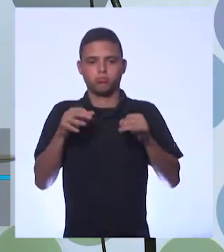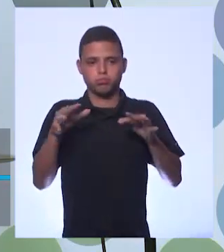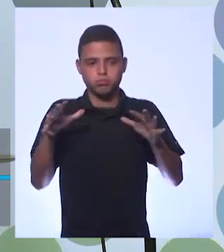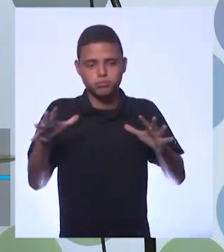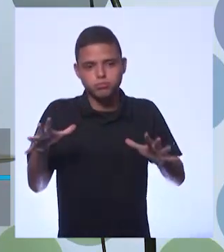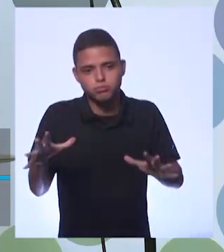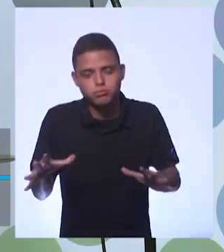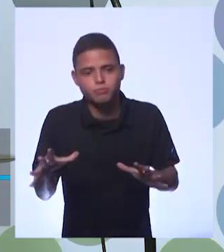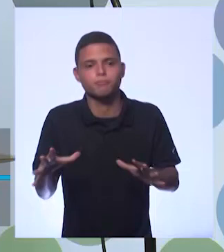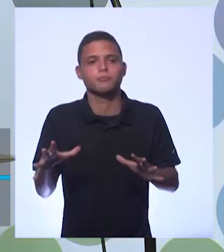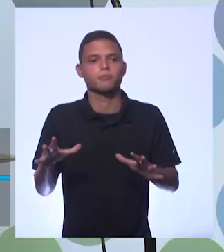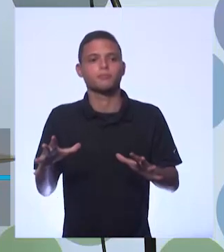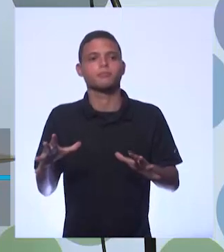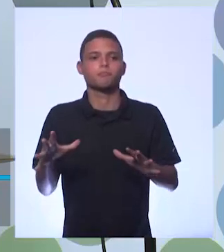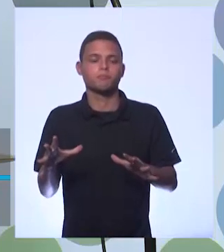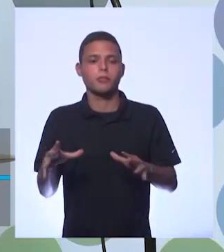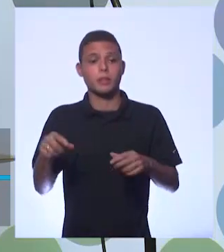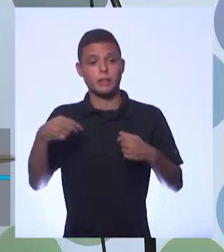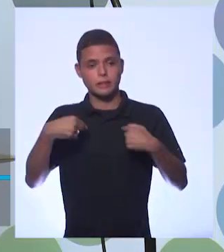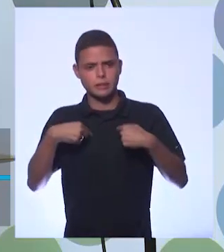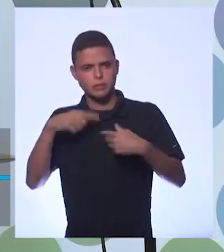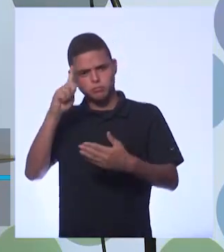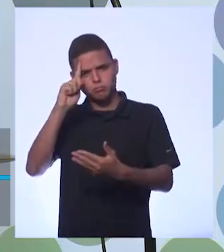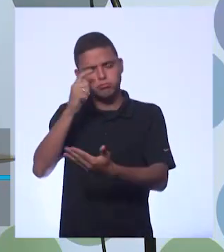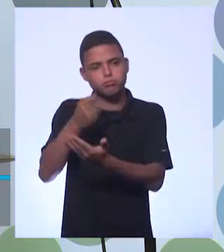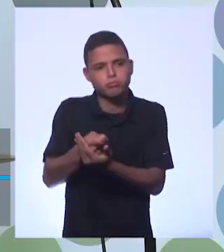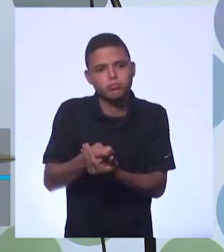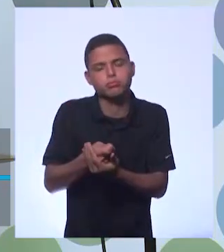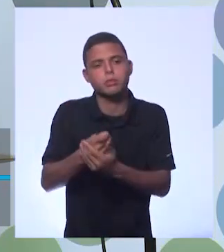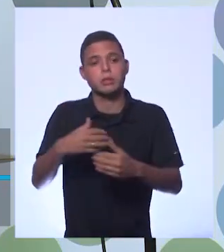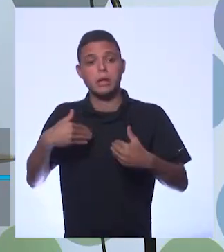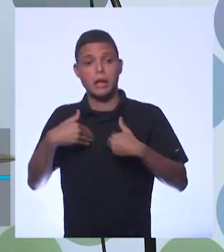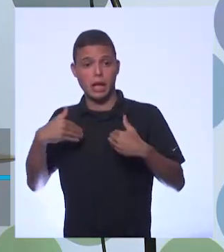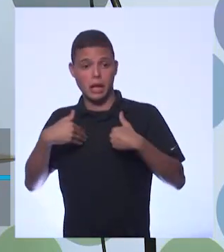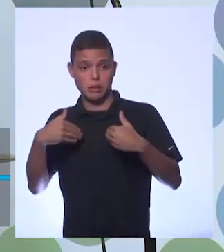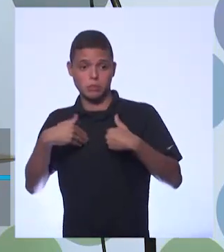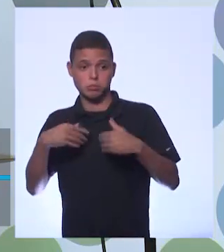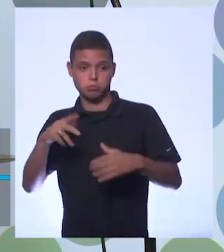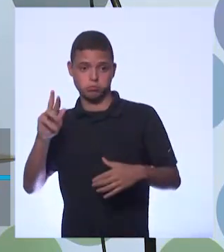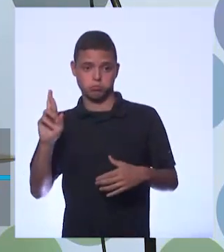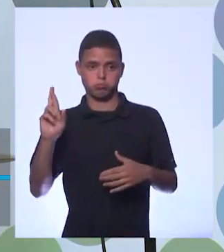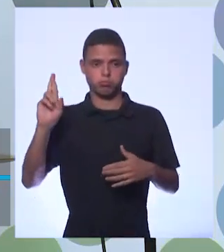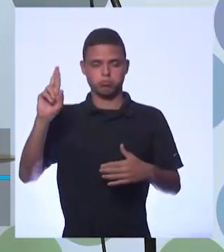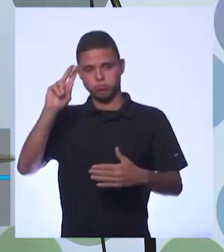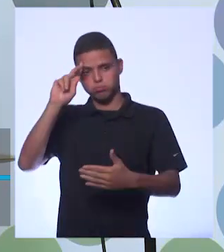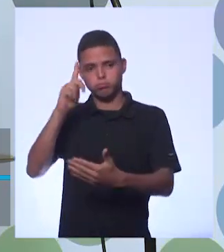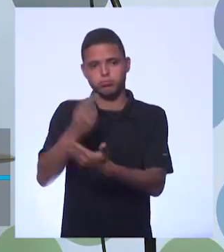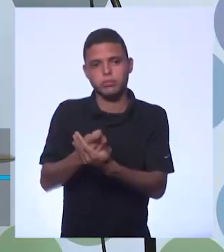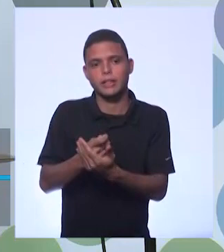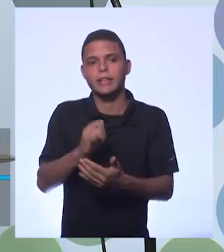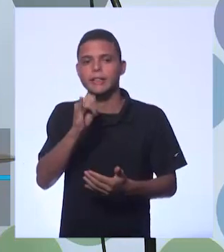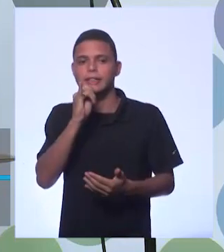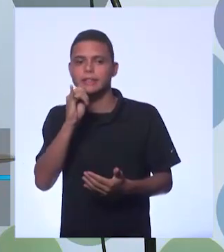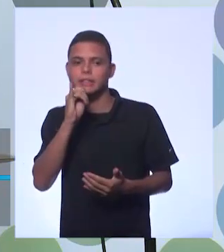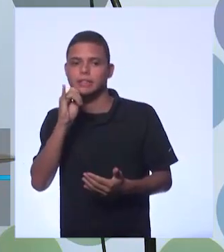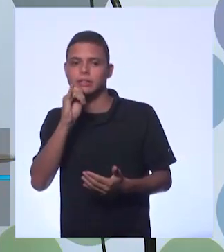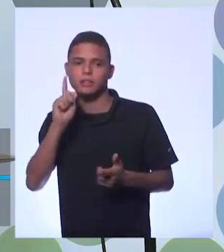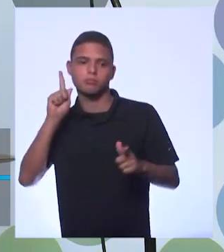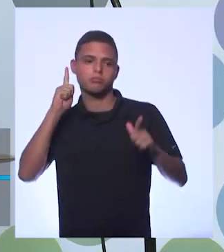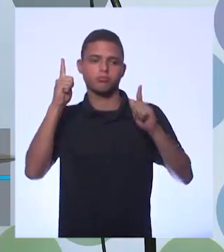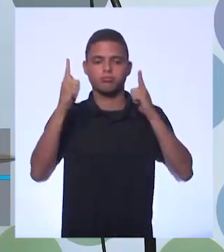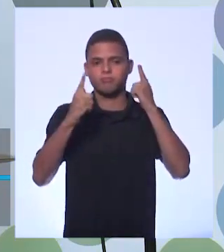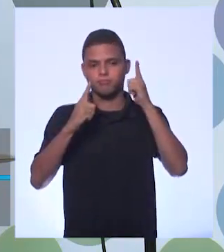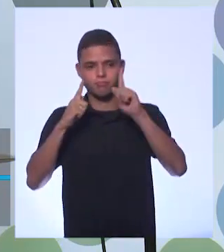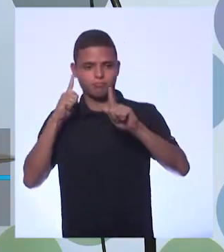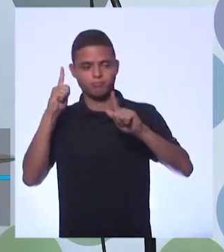sua liberdade, ele decide executar esse movimento, isso se chama gesto. Então, o